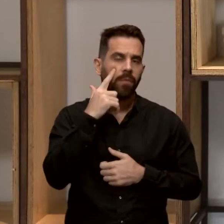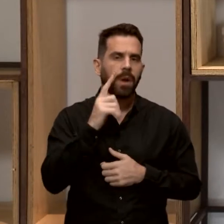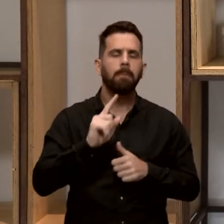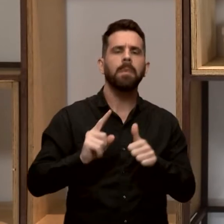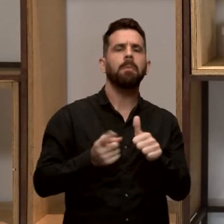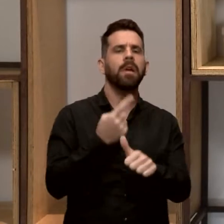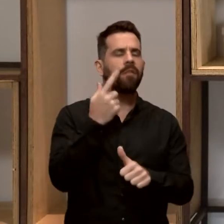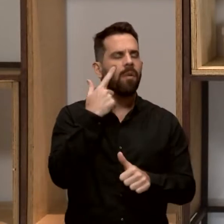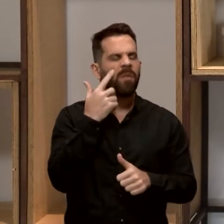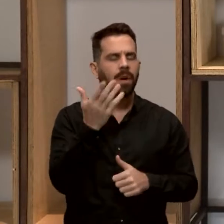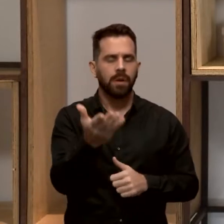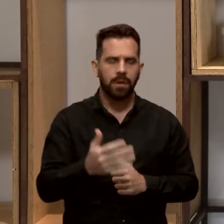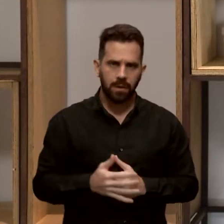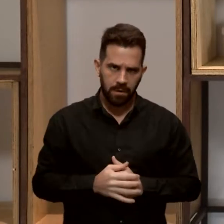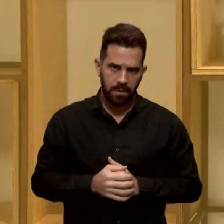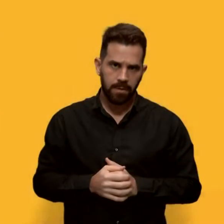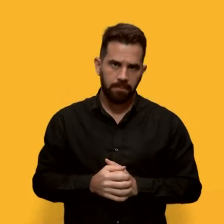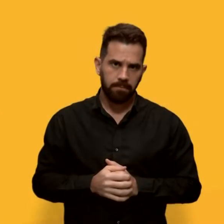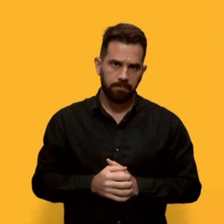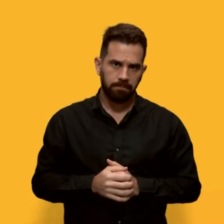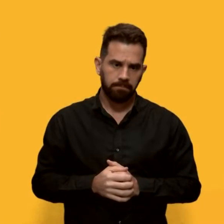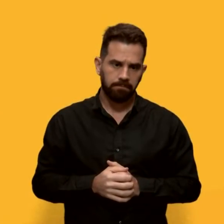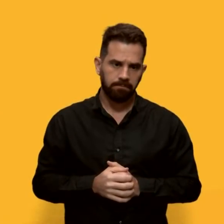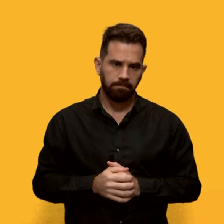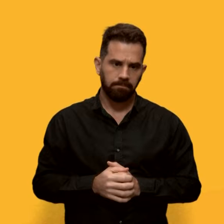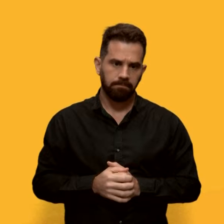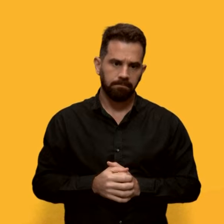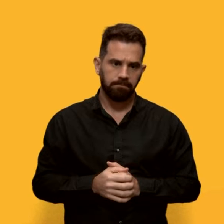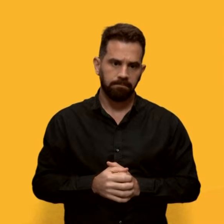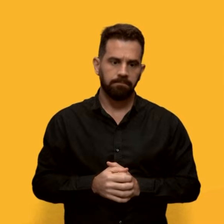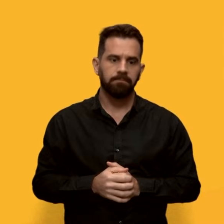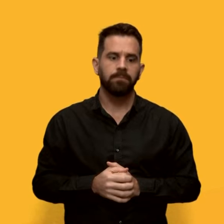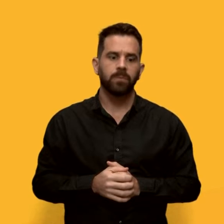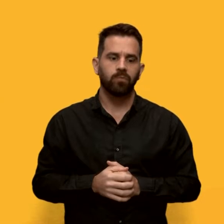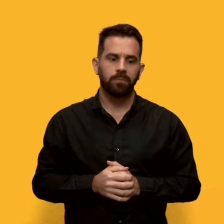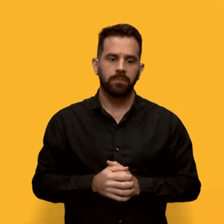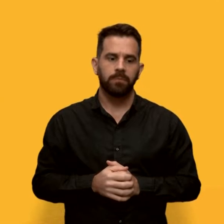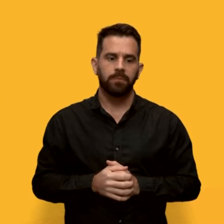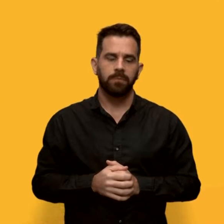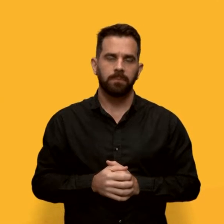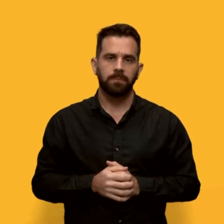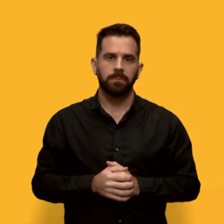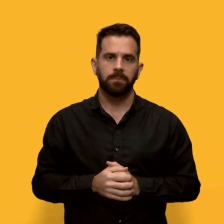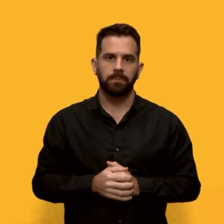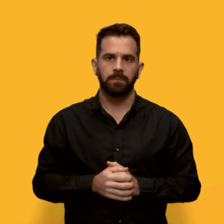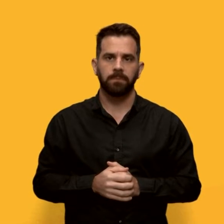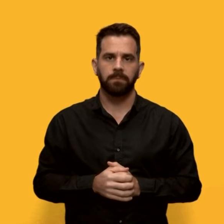nada, conferir o trechinho.